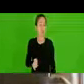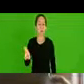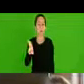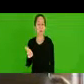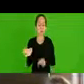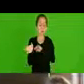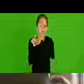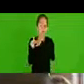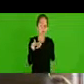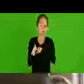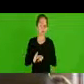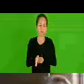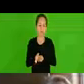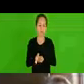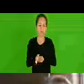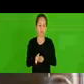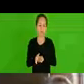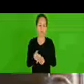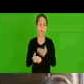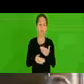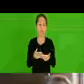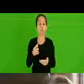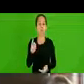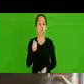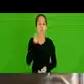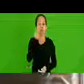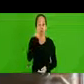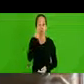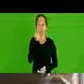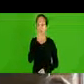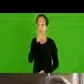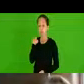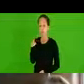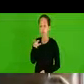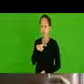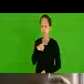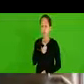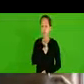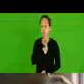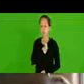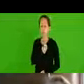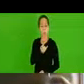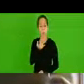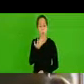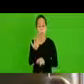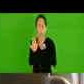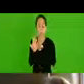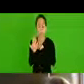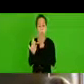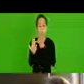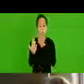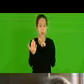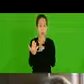não pode utilizá-lo numa tentativa de que os números também eles trazem, ele revela uma qualidade